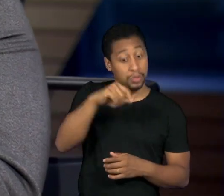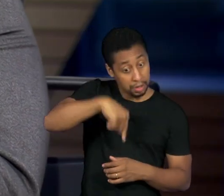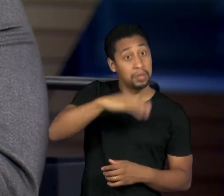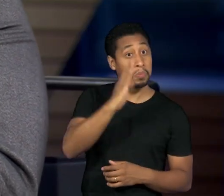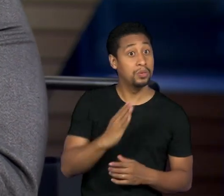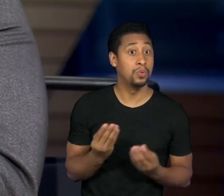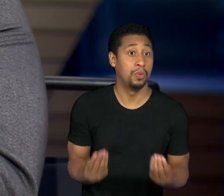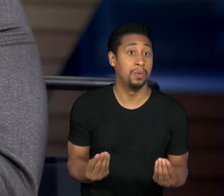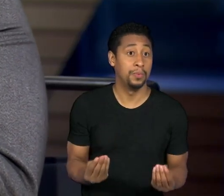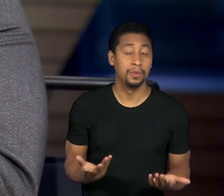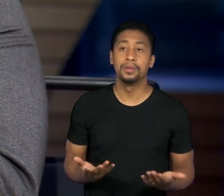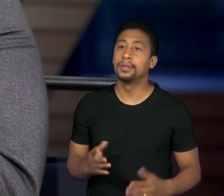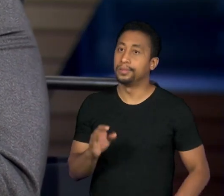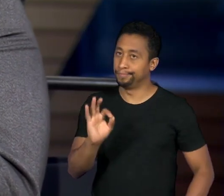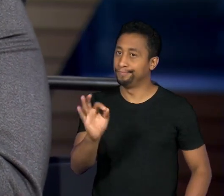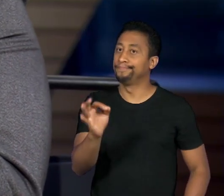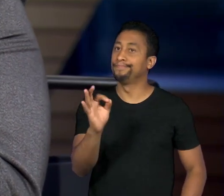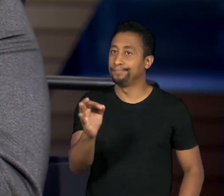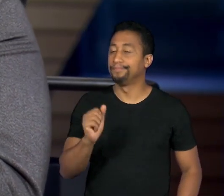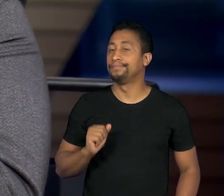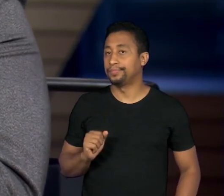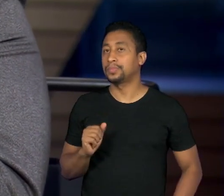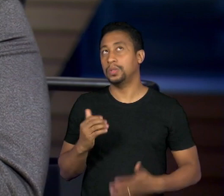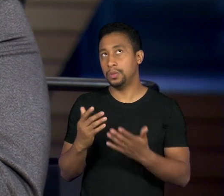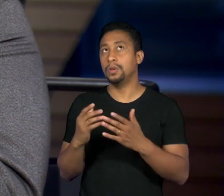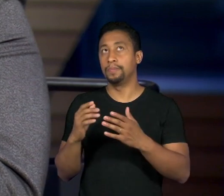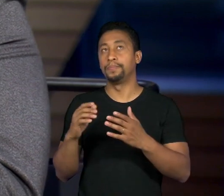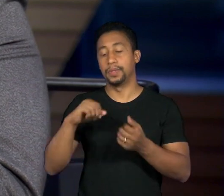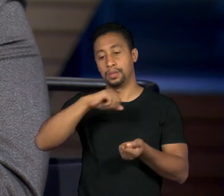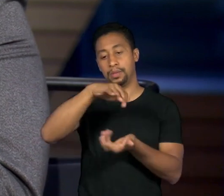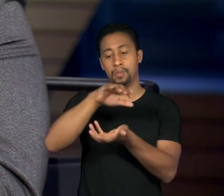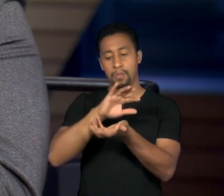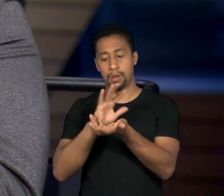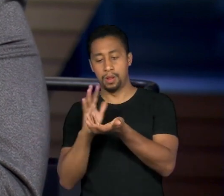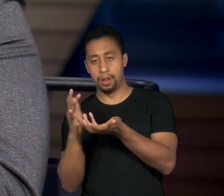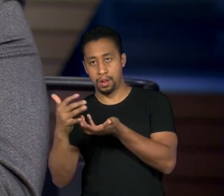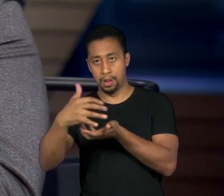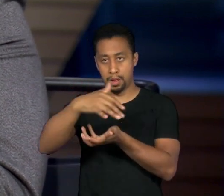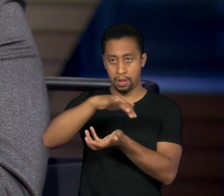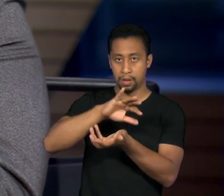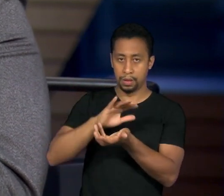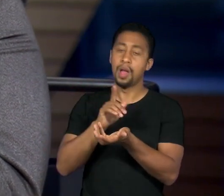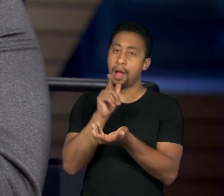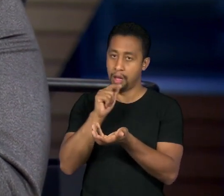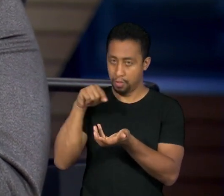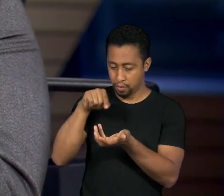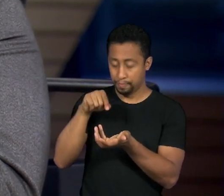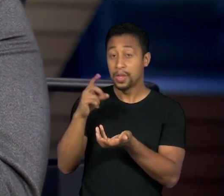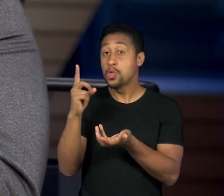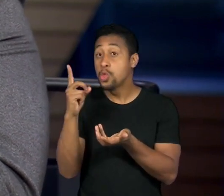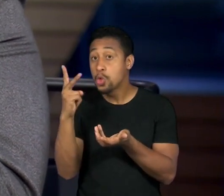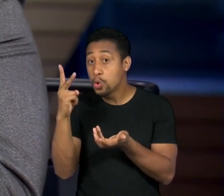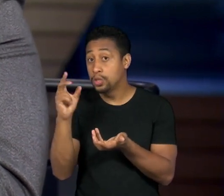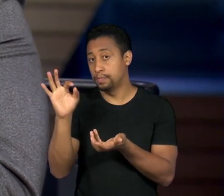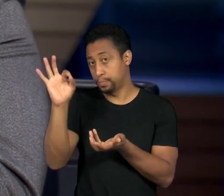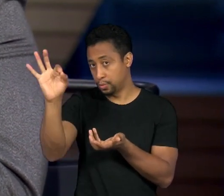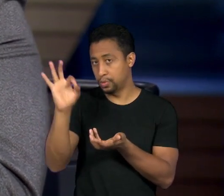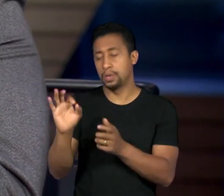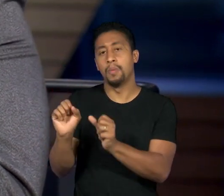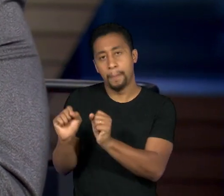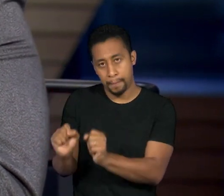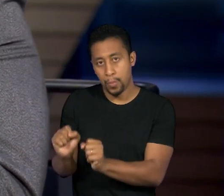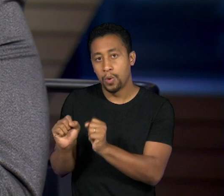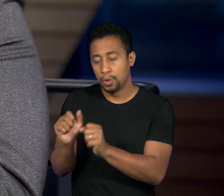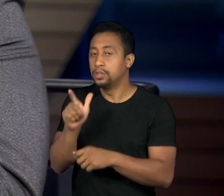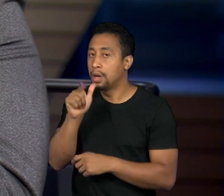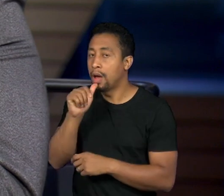inconcebível. Se você considerar 12% da água superficial acessível imediatamente, se nós formarmos os